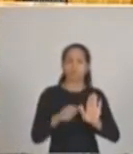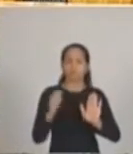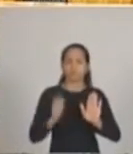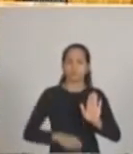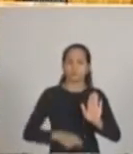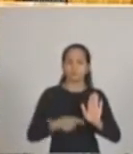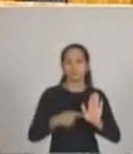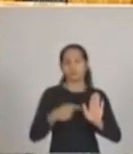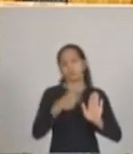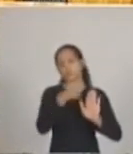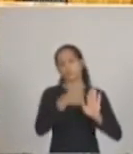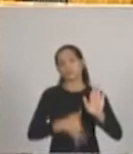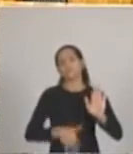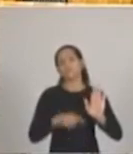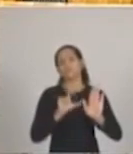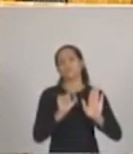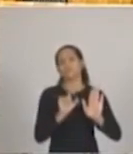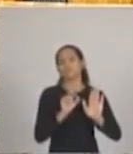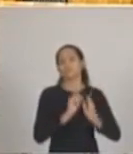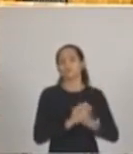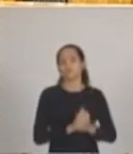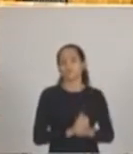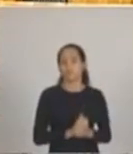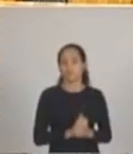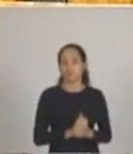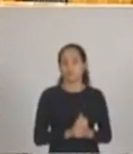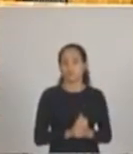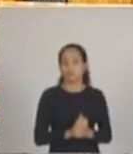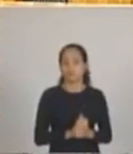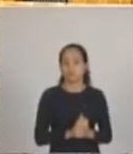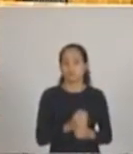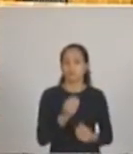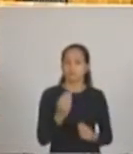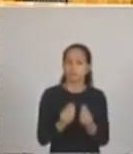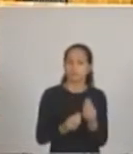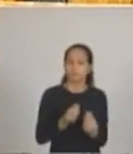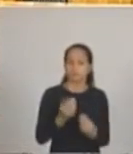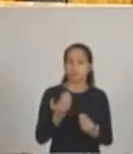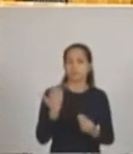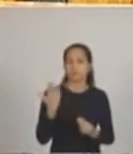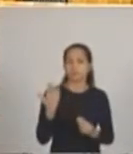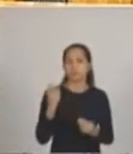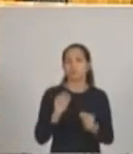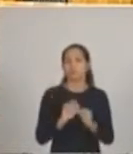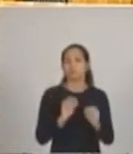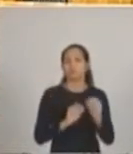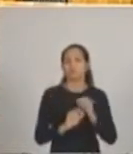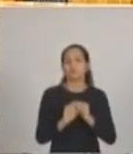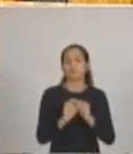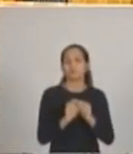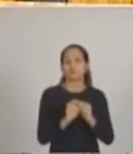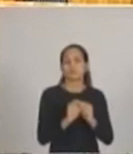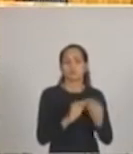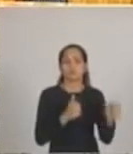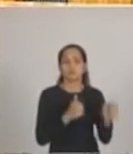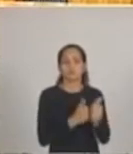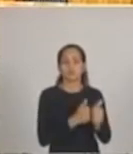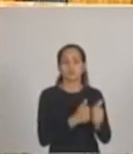no que diz respeito a uma consulta que fizemos ao Tribunal de